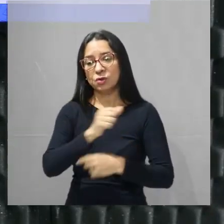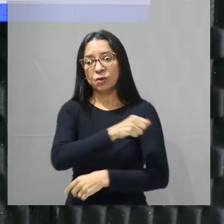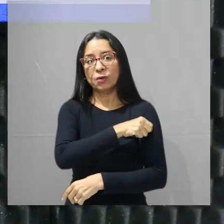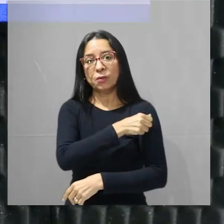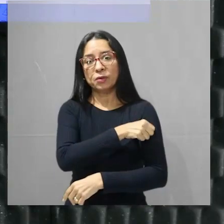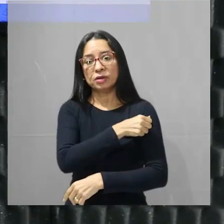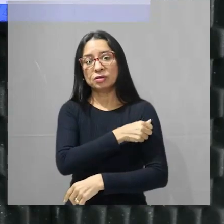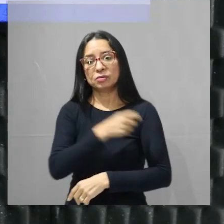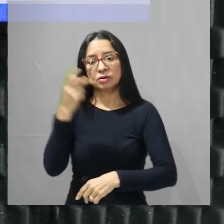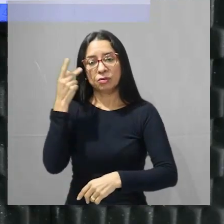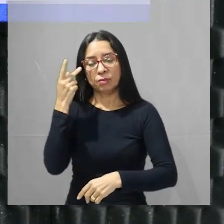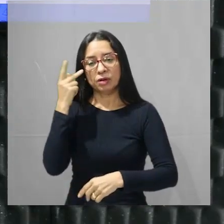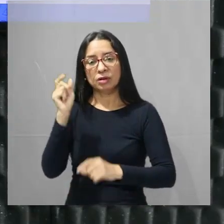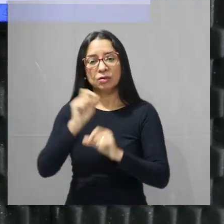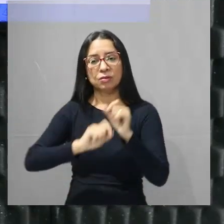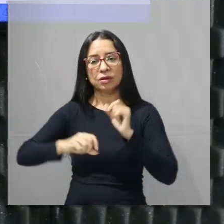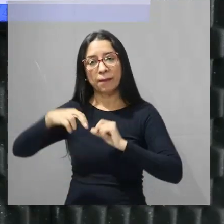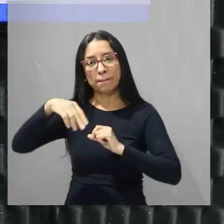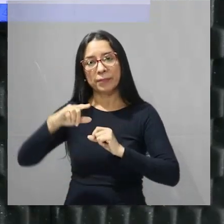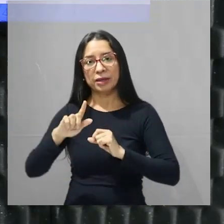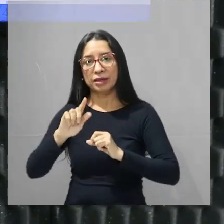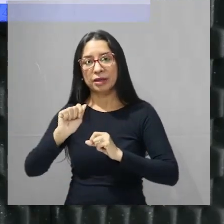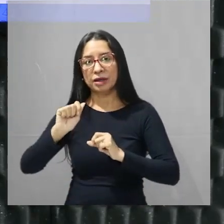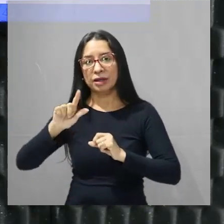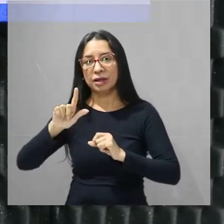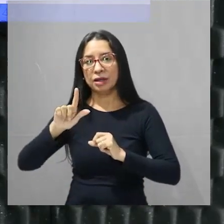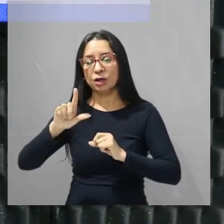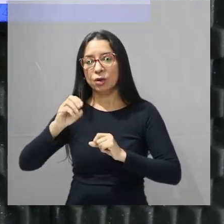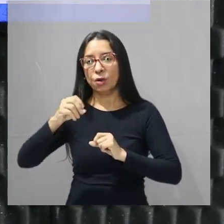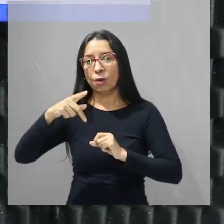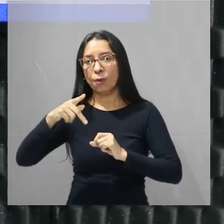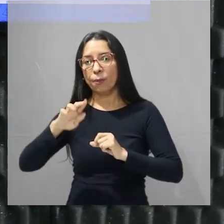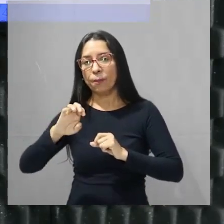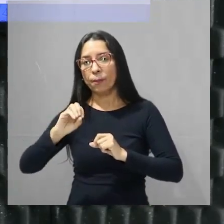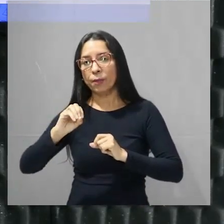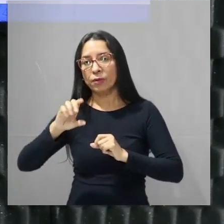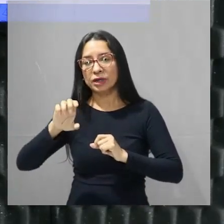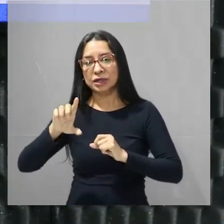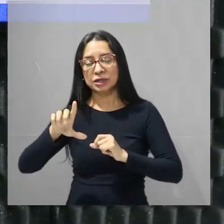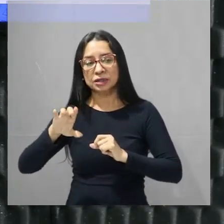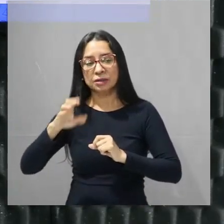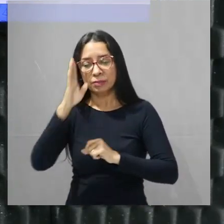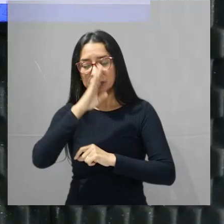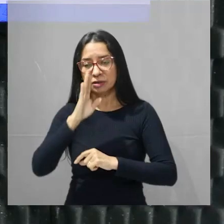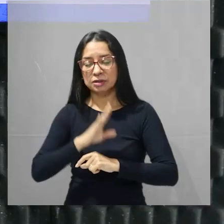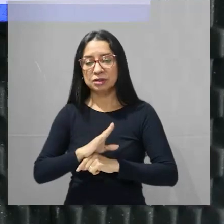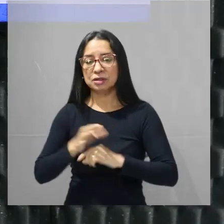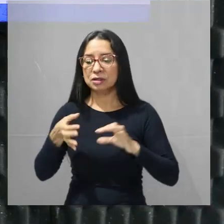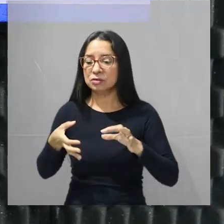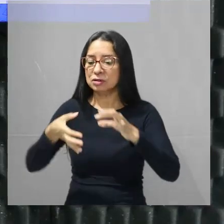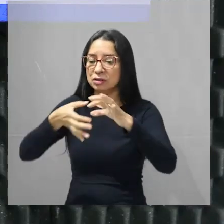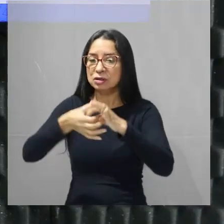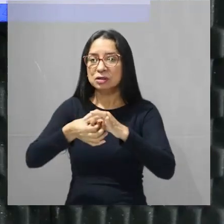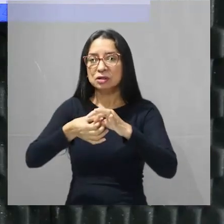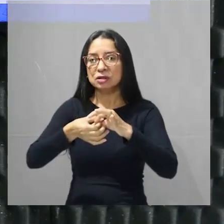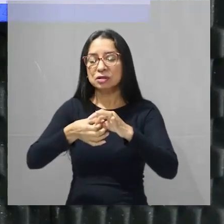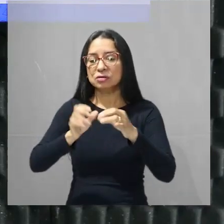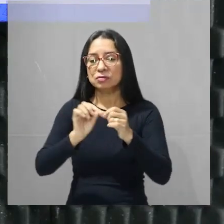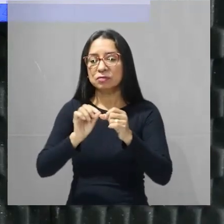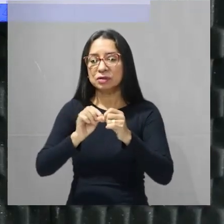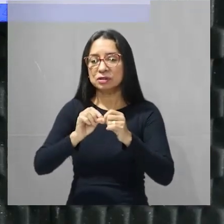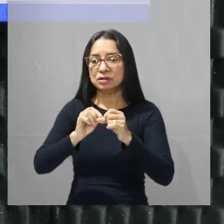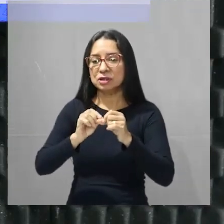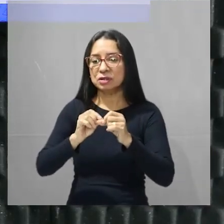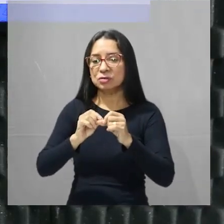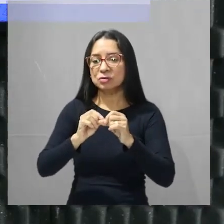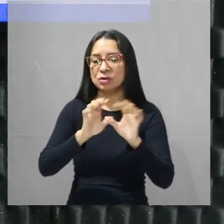é a megalópole brasileira, tá certo? Duas regiões metropolitanas que se interligam aqui, tá certo? Fazendo uma grande circulação de